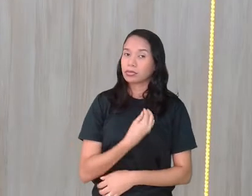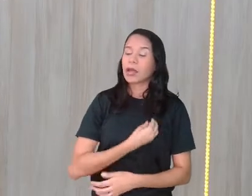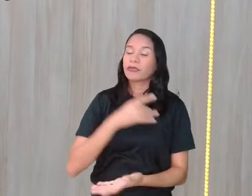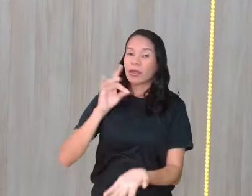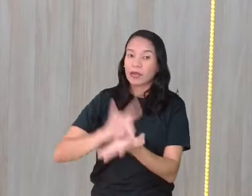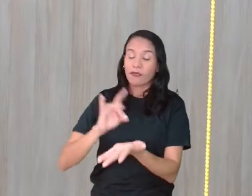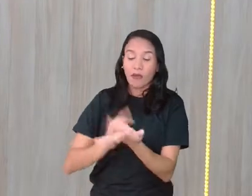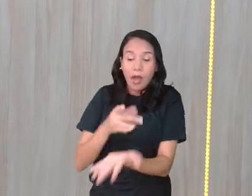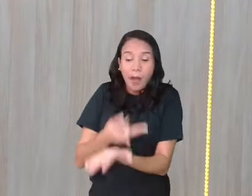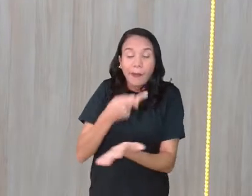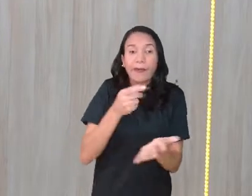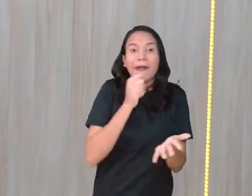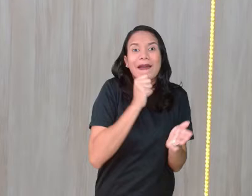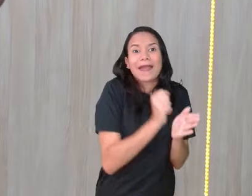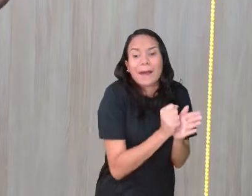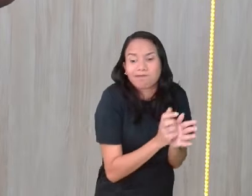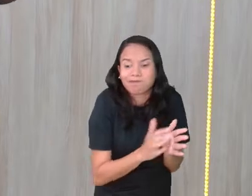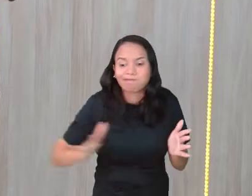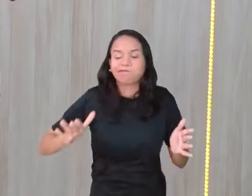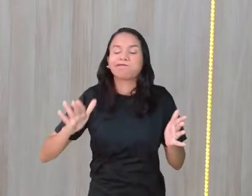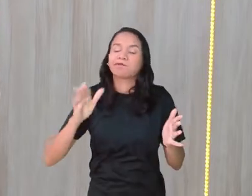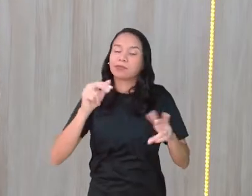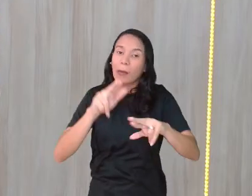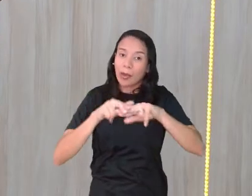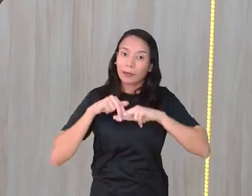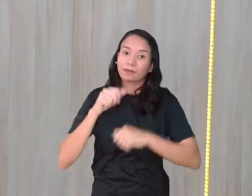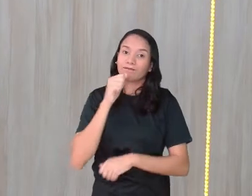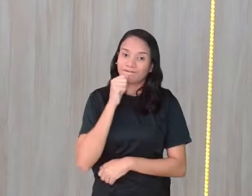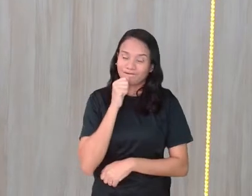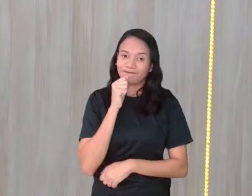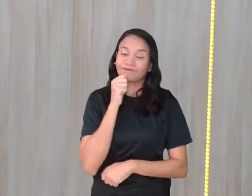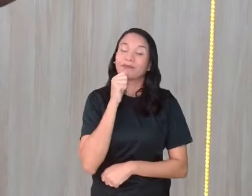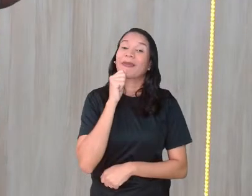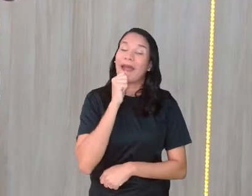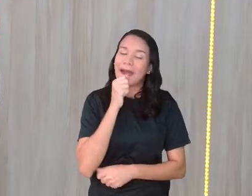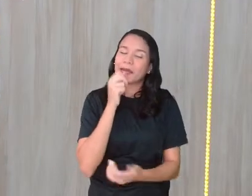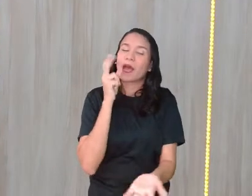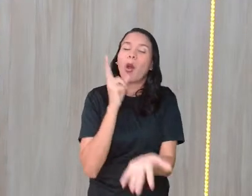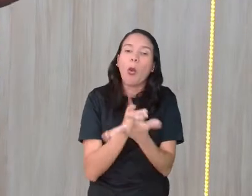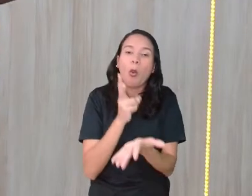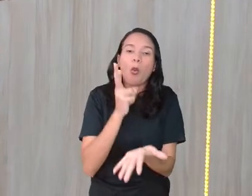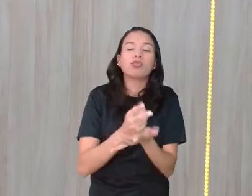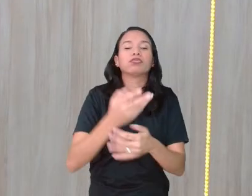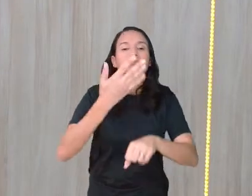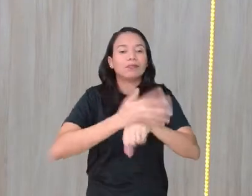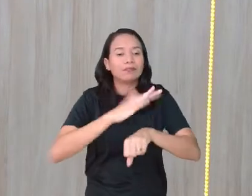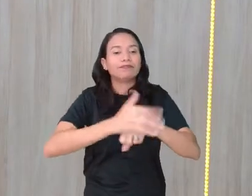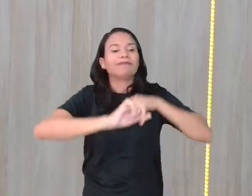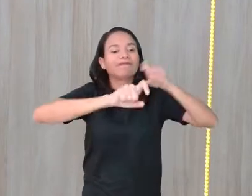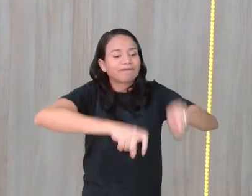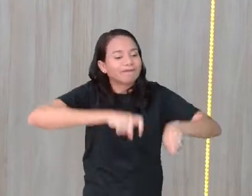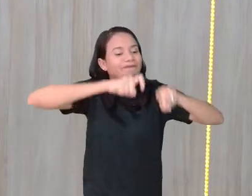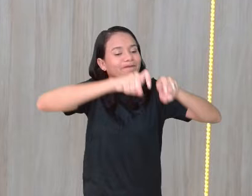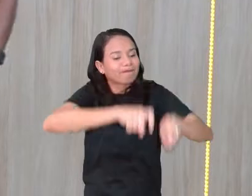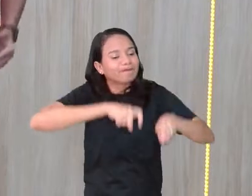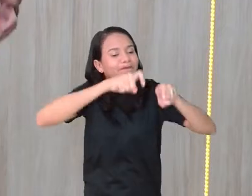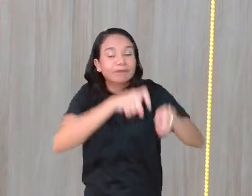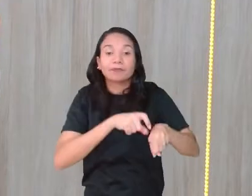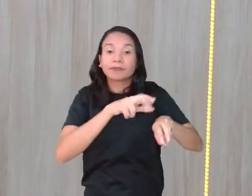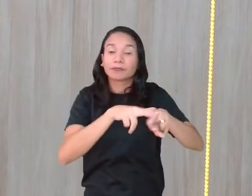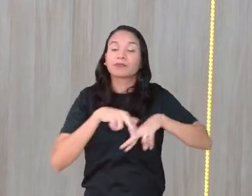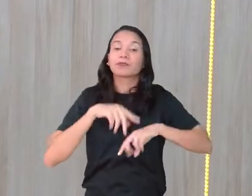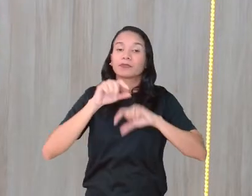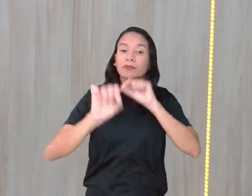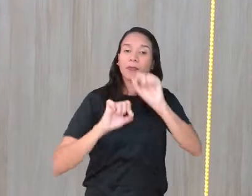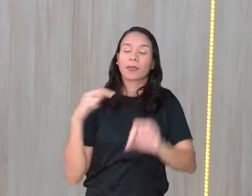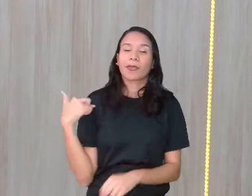né, acontecer até hoje. Por quê? Porque essas atividades continuam sendo desenvolvidas, né? Então,